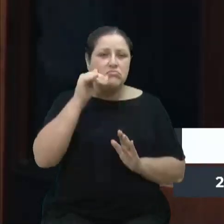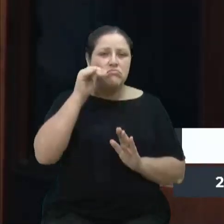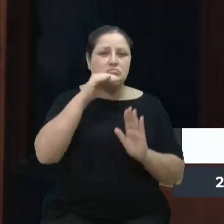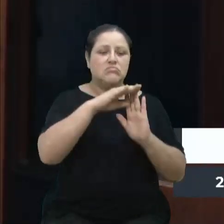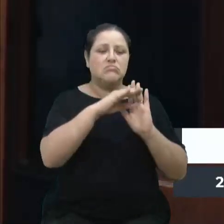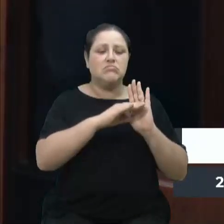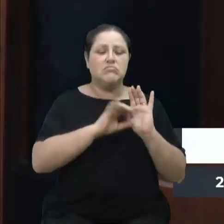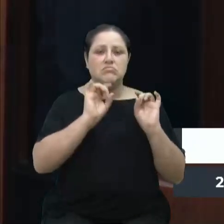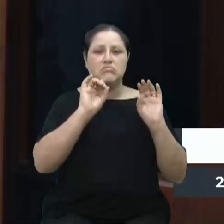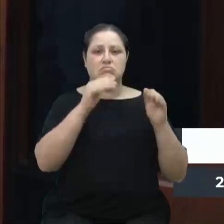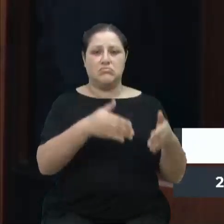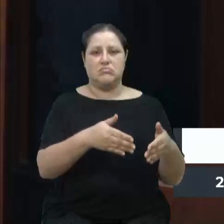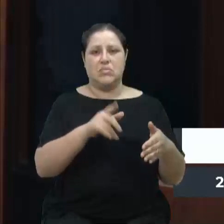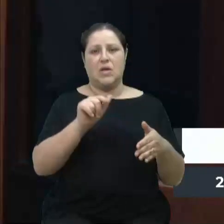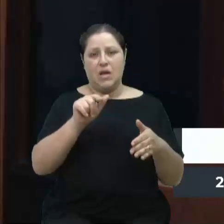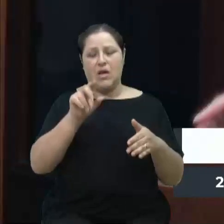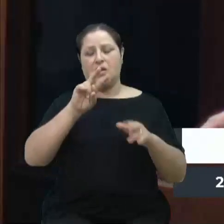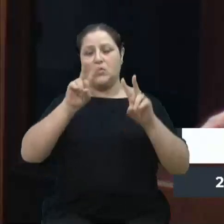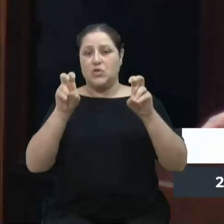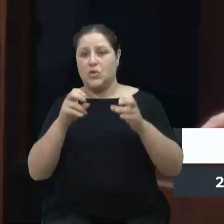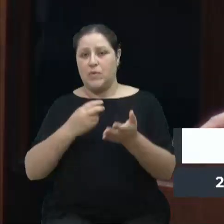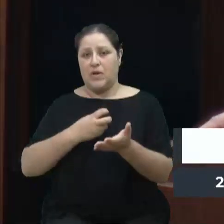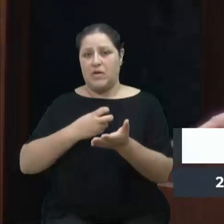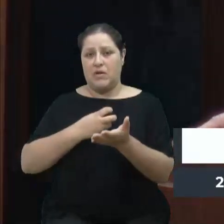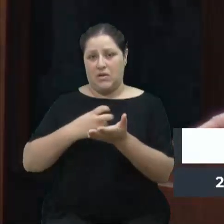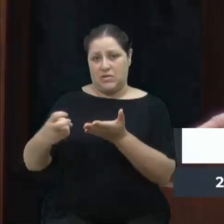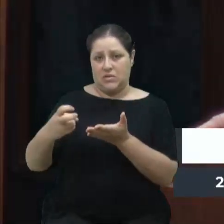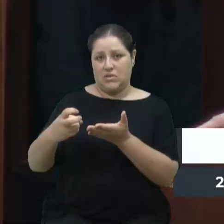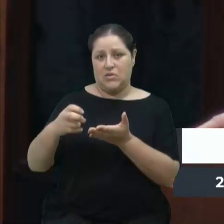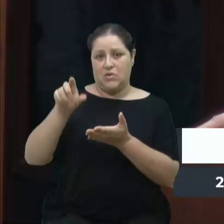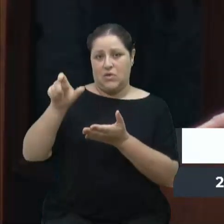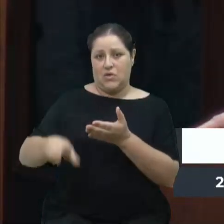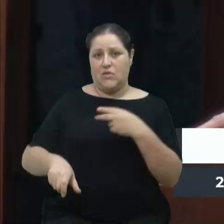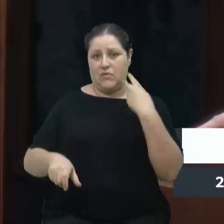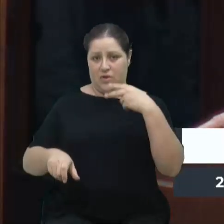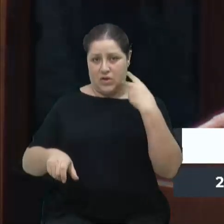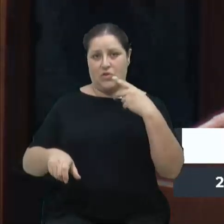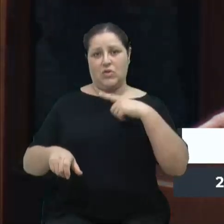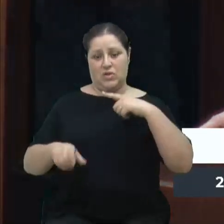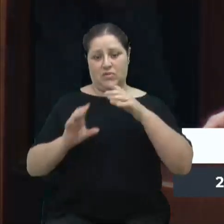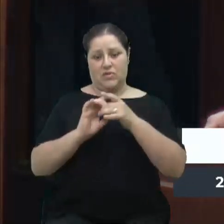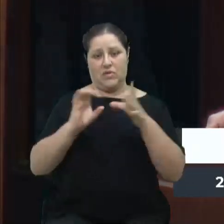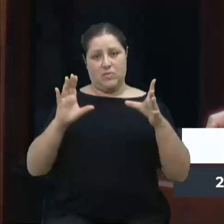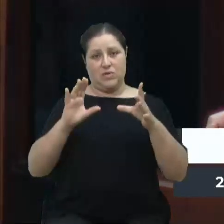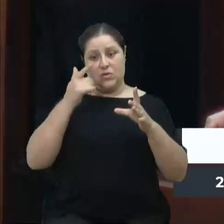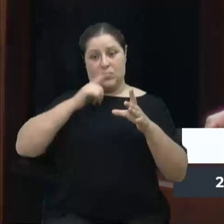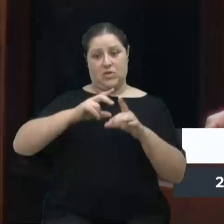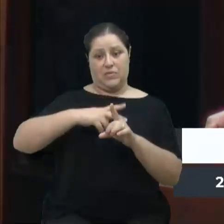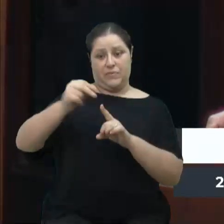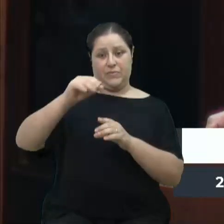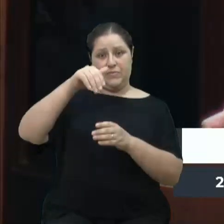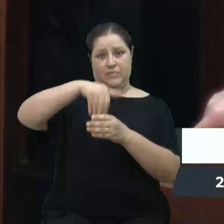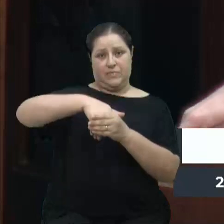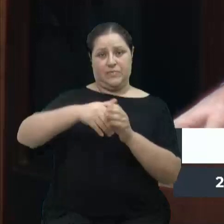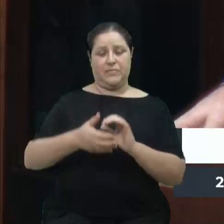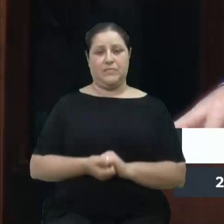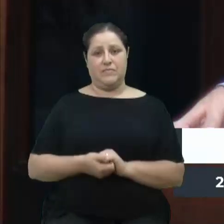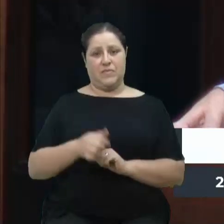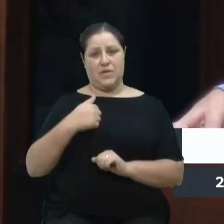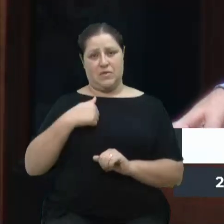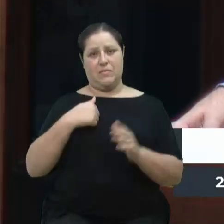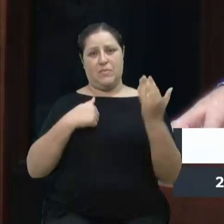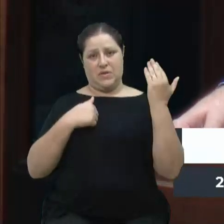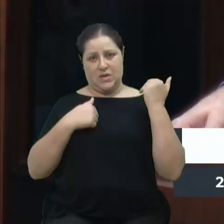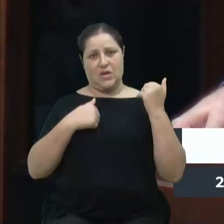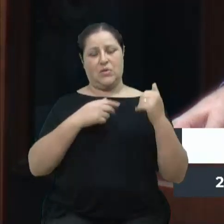específica. A cassação de um vereador democraticamente eleito. Eu fui presidente da comissão de